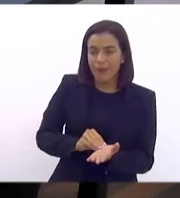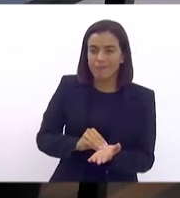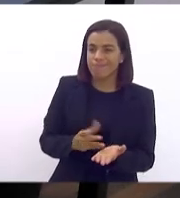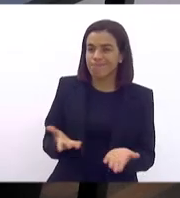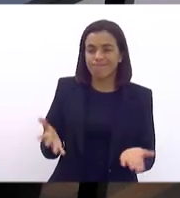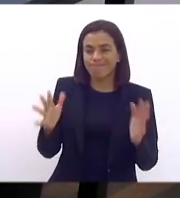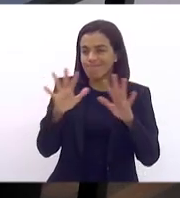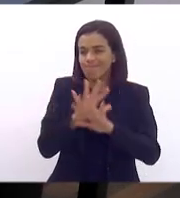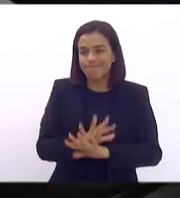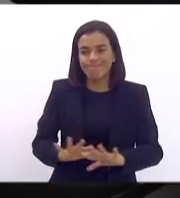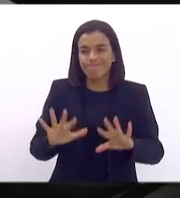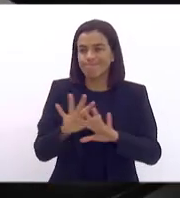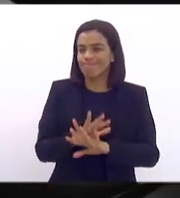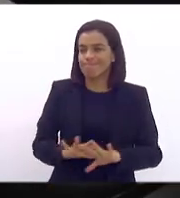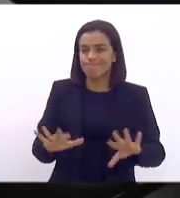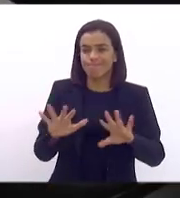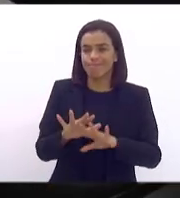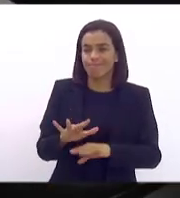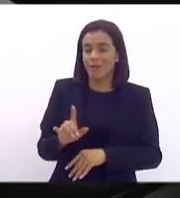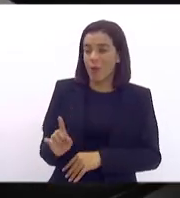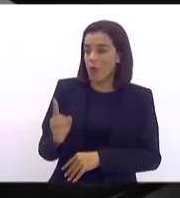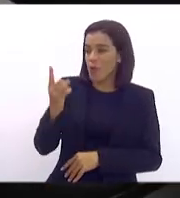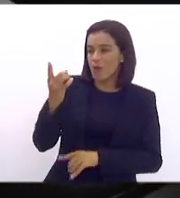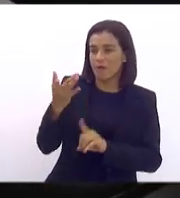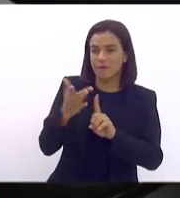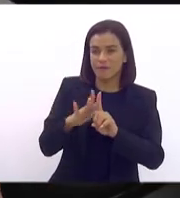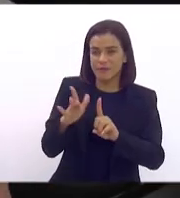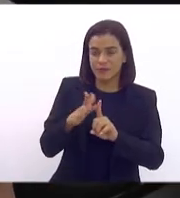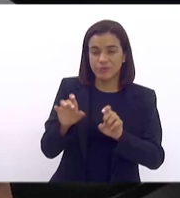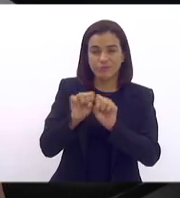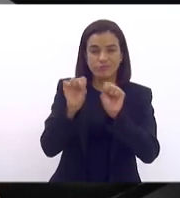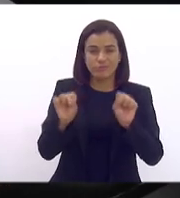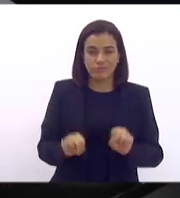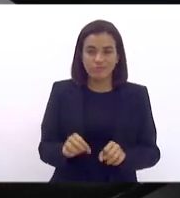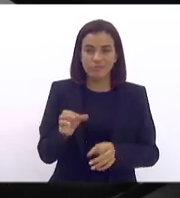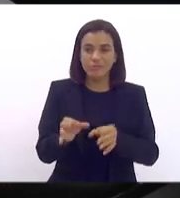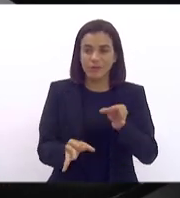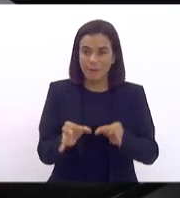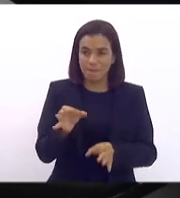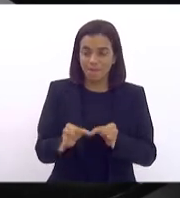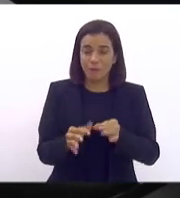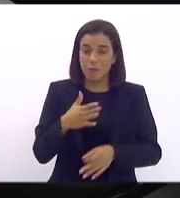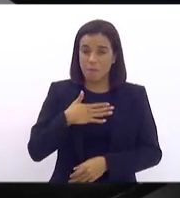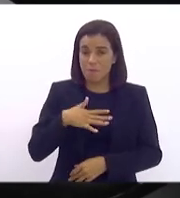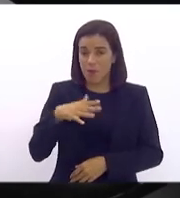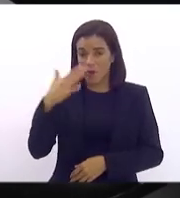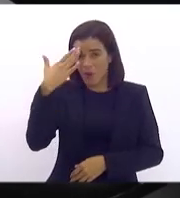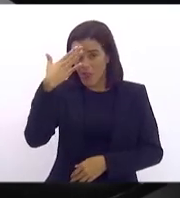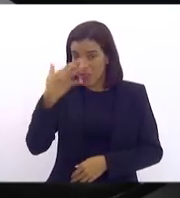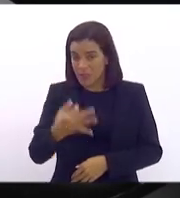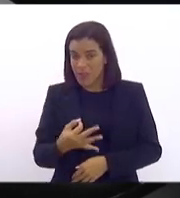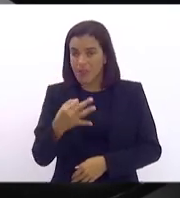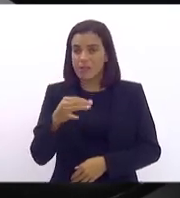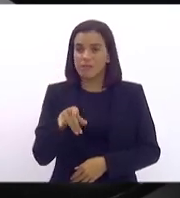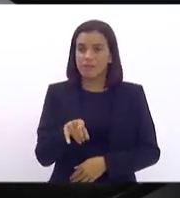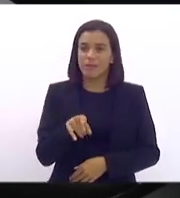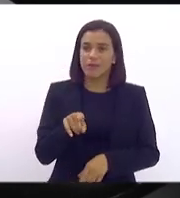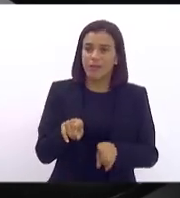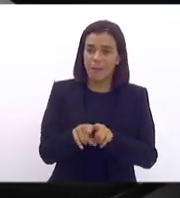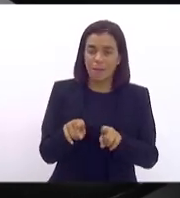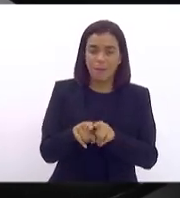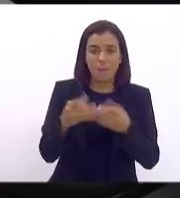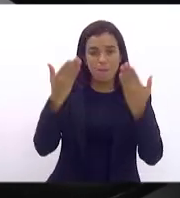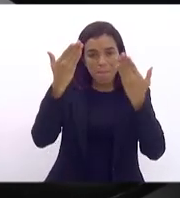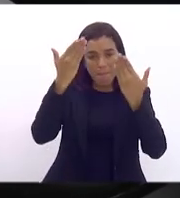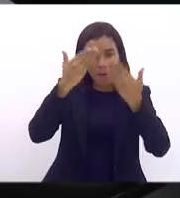mínimo, tenha feito mais uma vítima do sistema de justiça e, no meu entendimento, reafirmado a sua posição